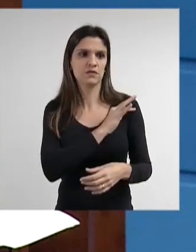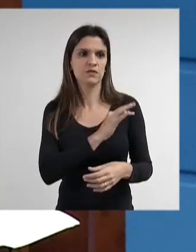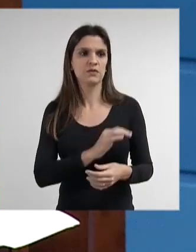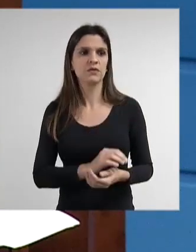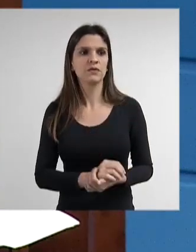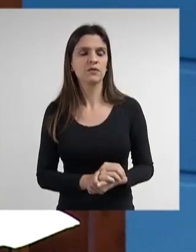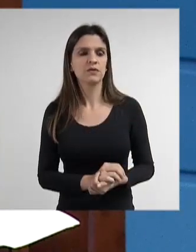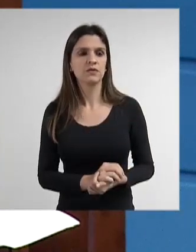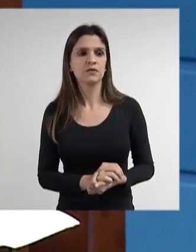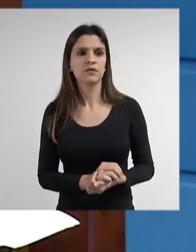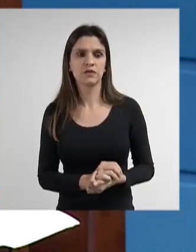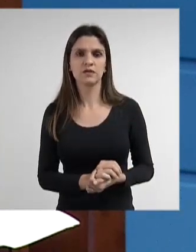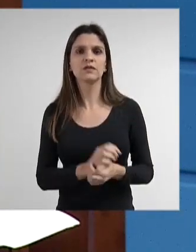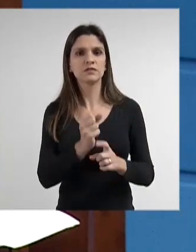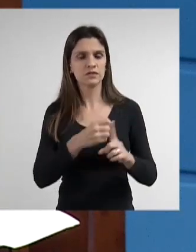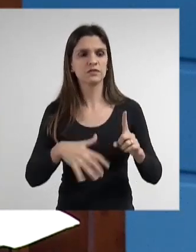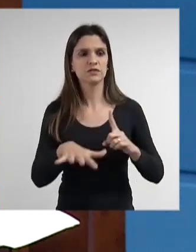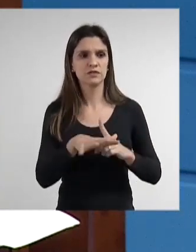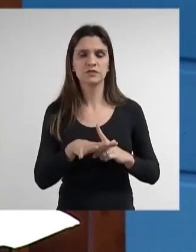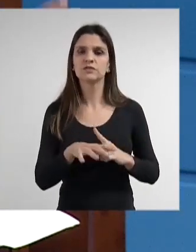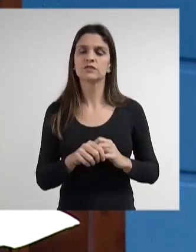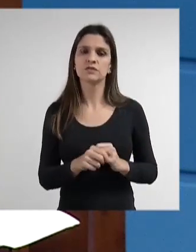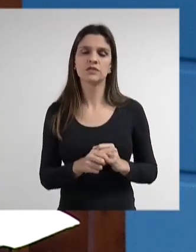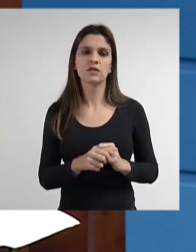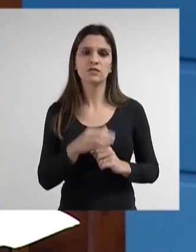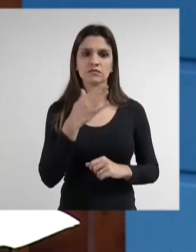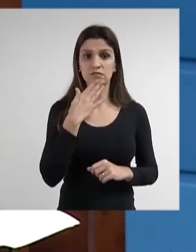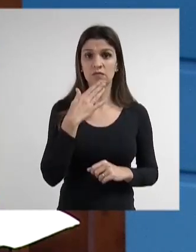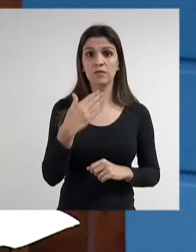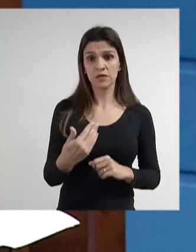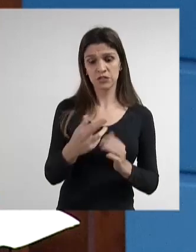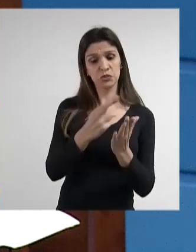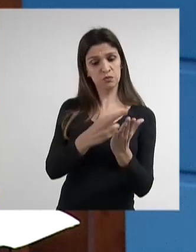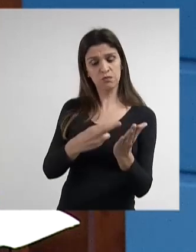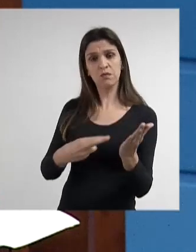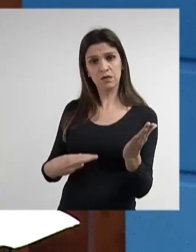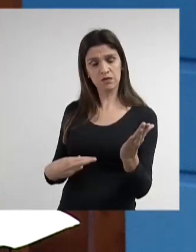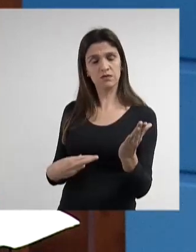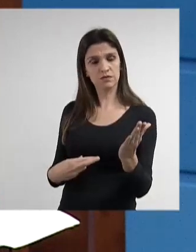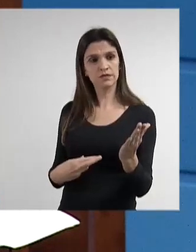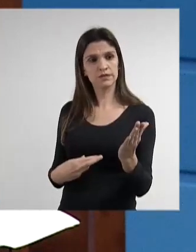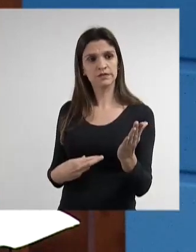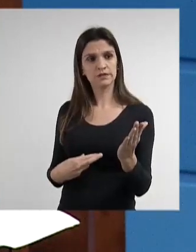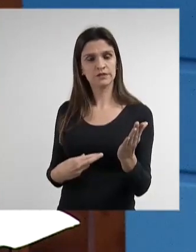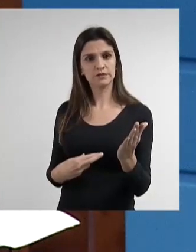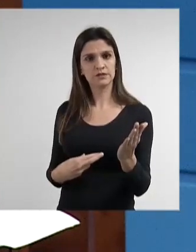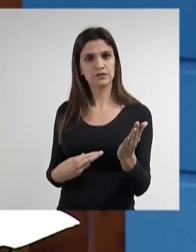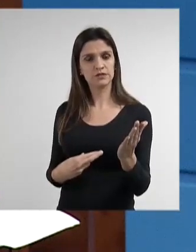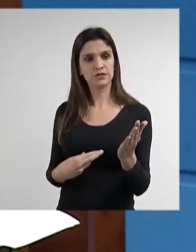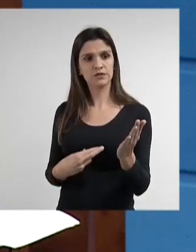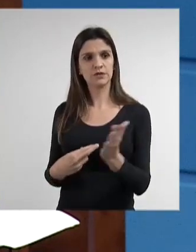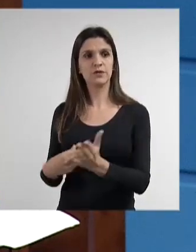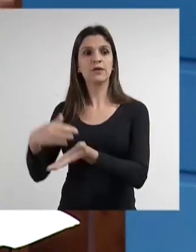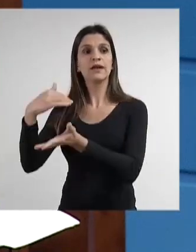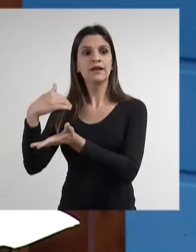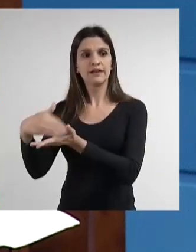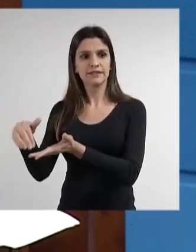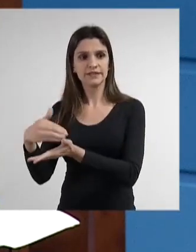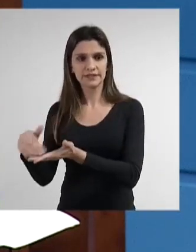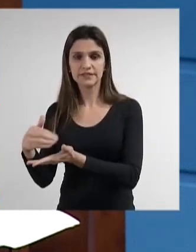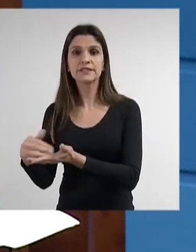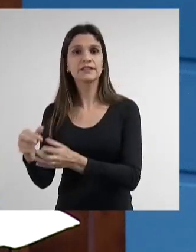Assistência Social desta Casa, solicitar um relatório da Secretaria de Assistência Social sobre